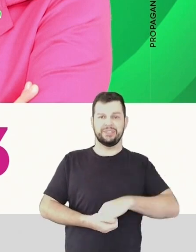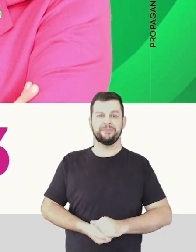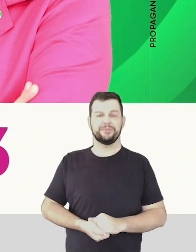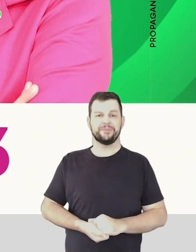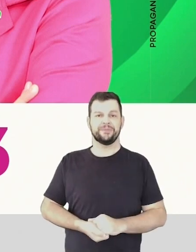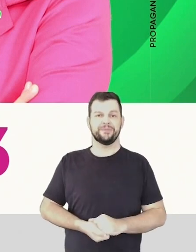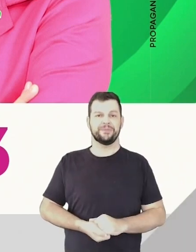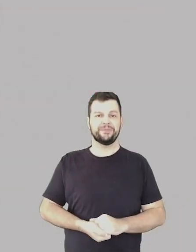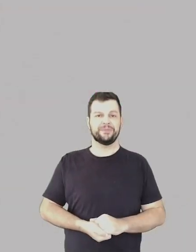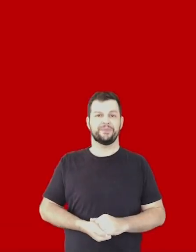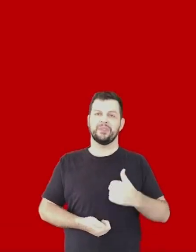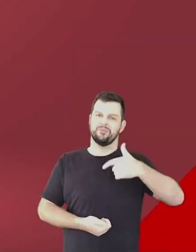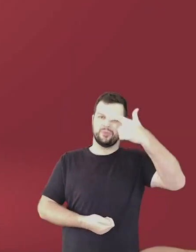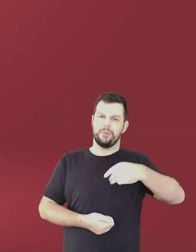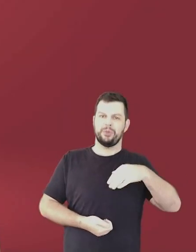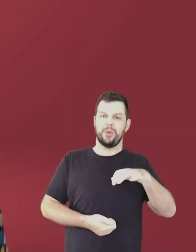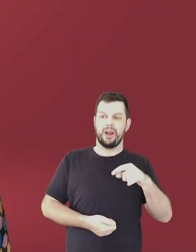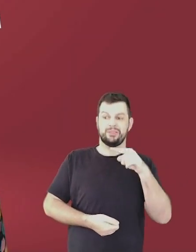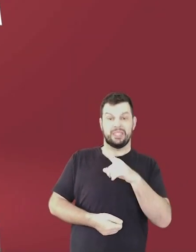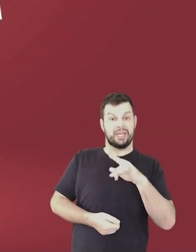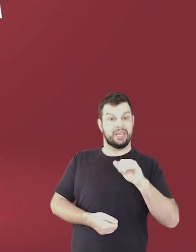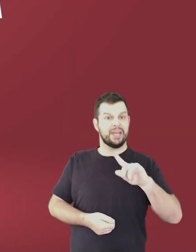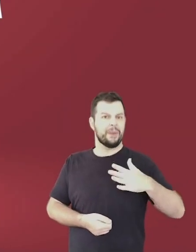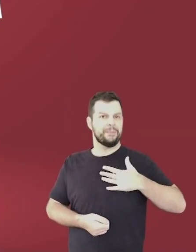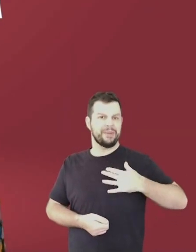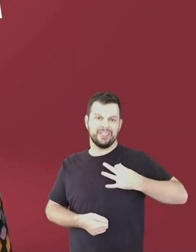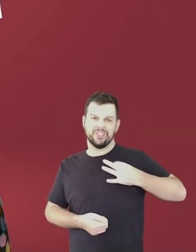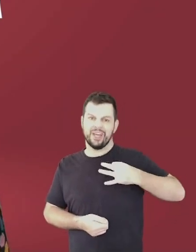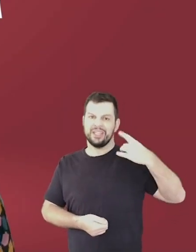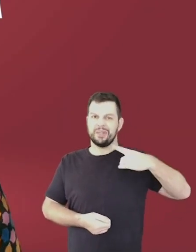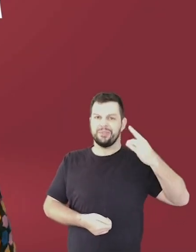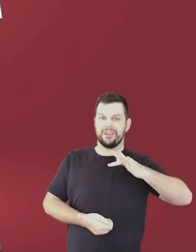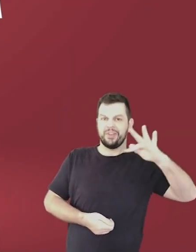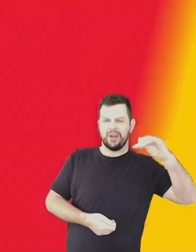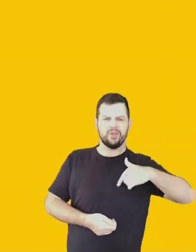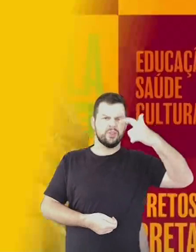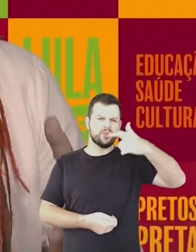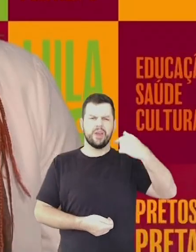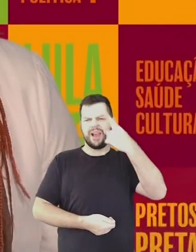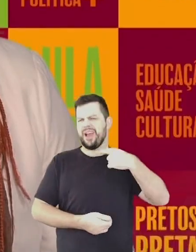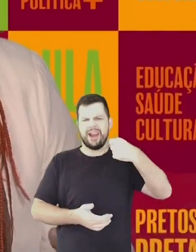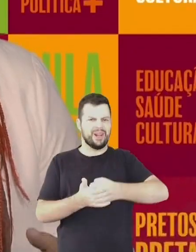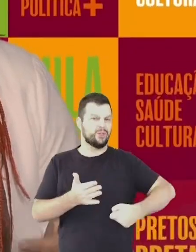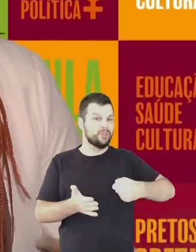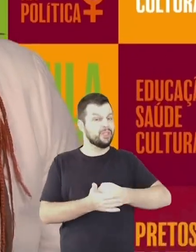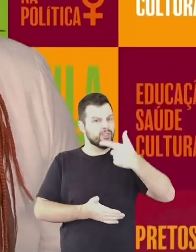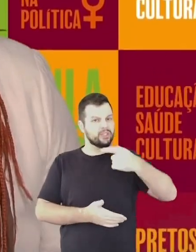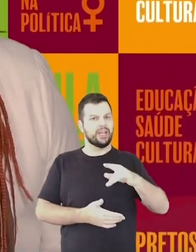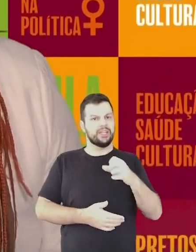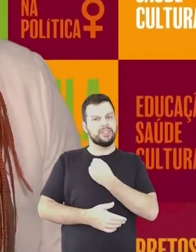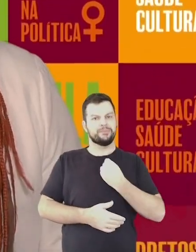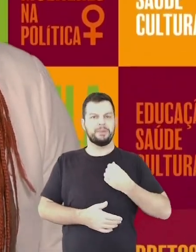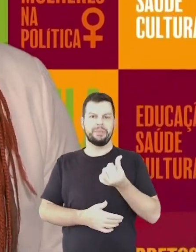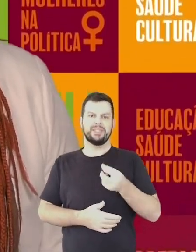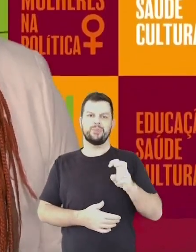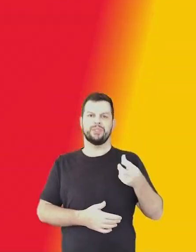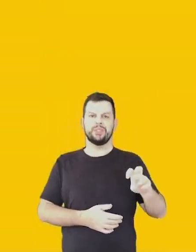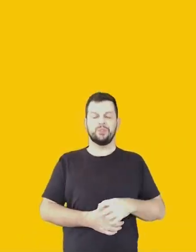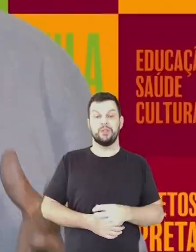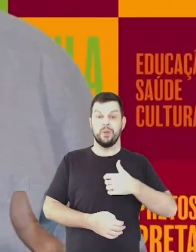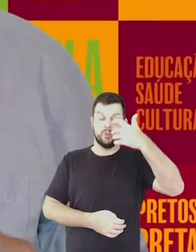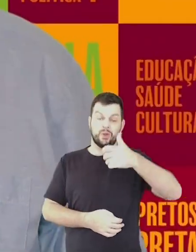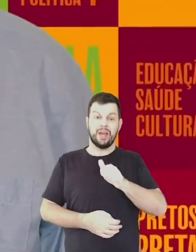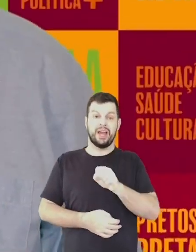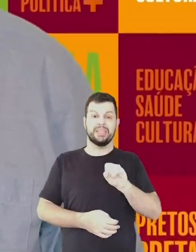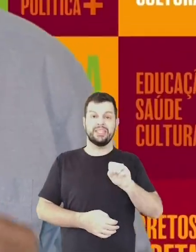4333. Sou a Manuela e a Dayana é minha candidata a deputada federal. Sou a cara da luta. Sou a Dayana,